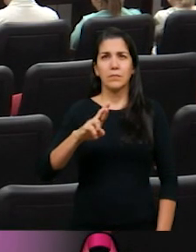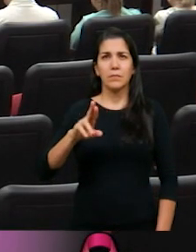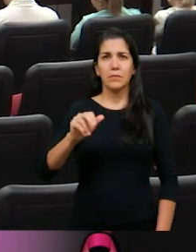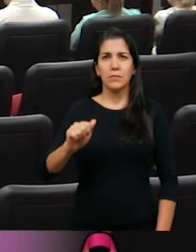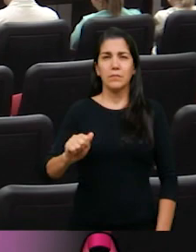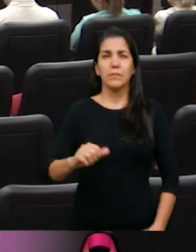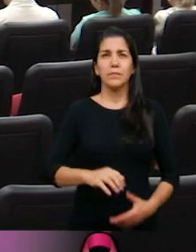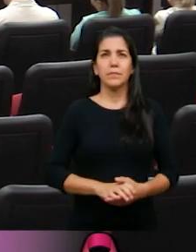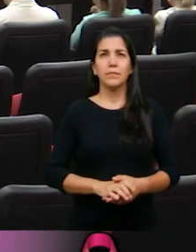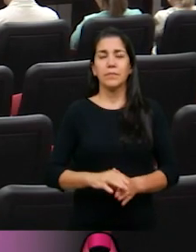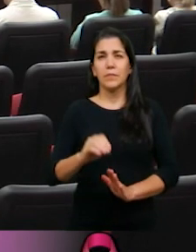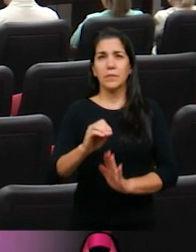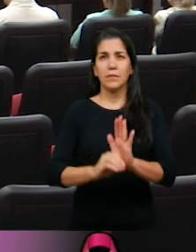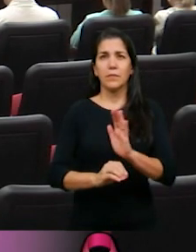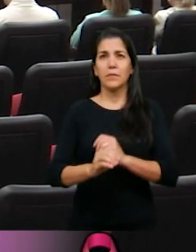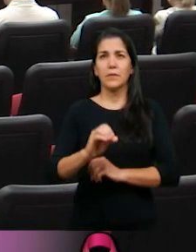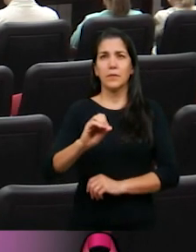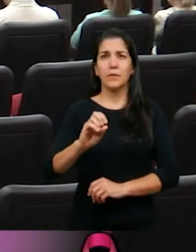O ofício